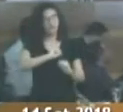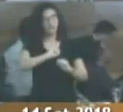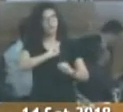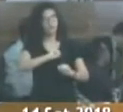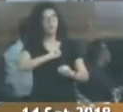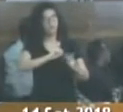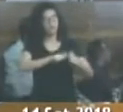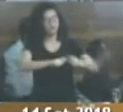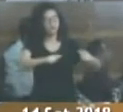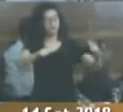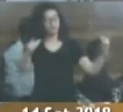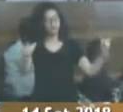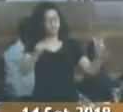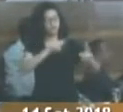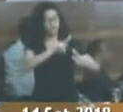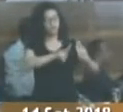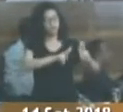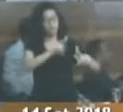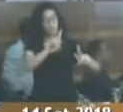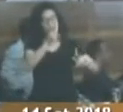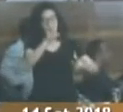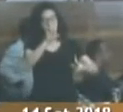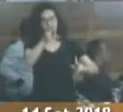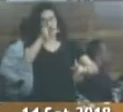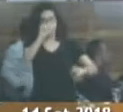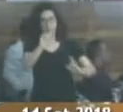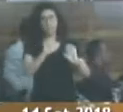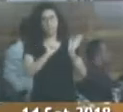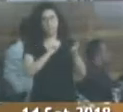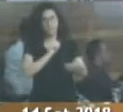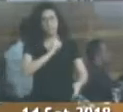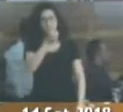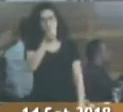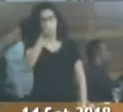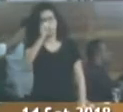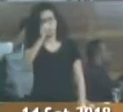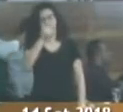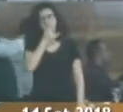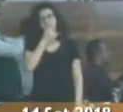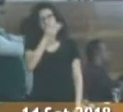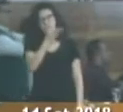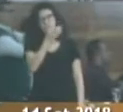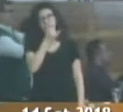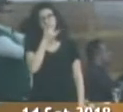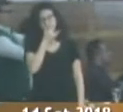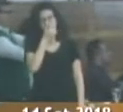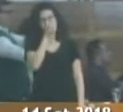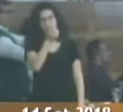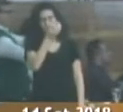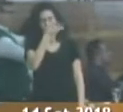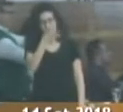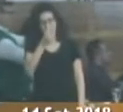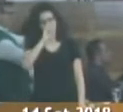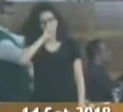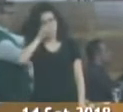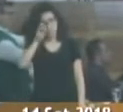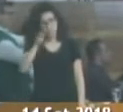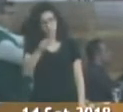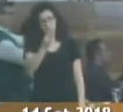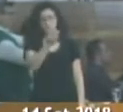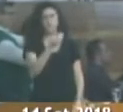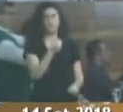fazendas marinhas. Como eu falei, já foram produzidas 64 milhões de sementes durante esses